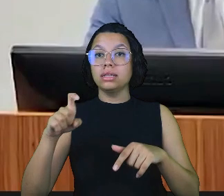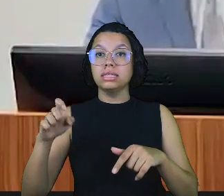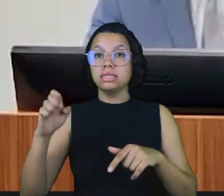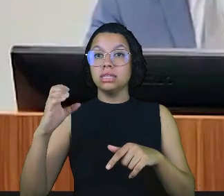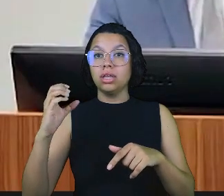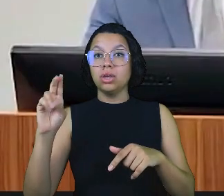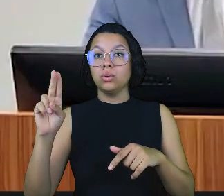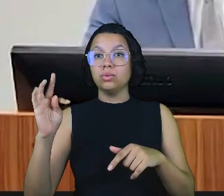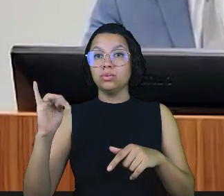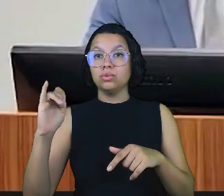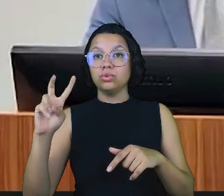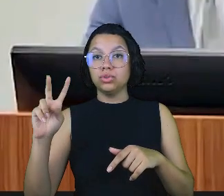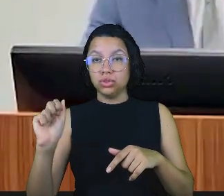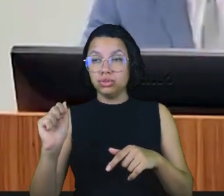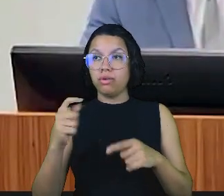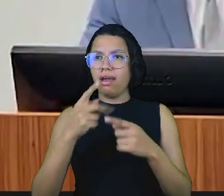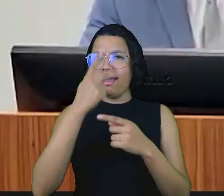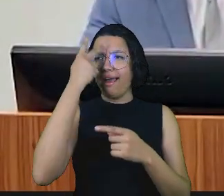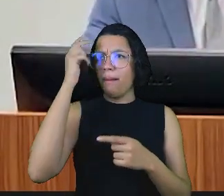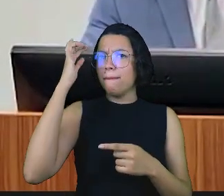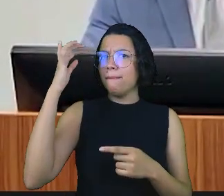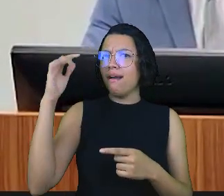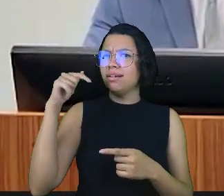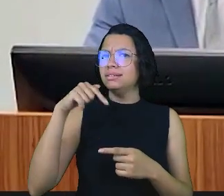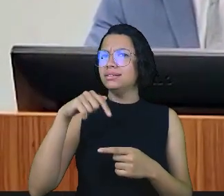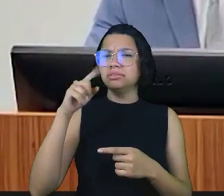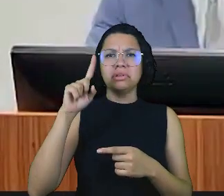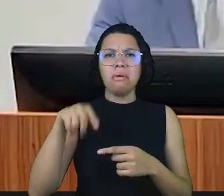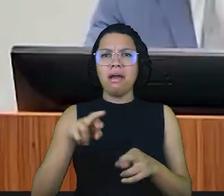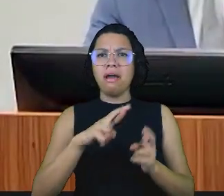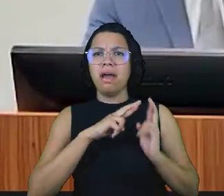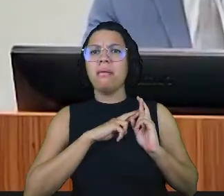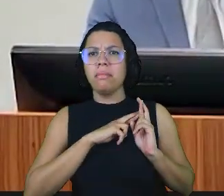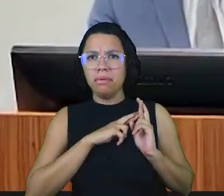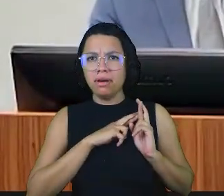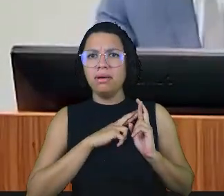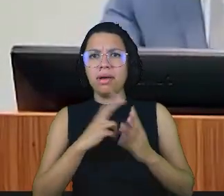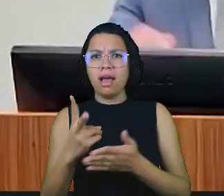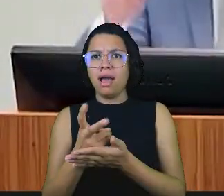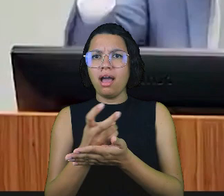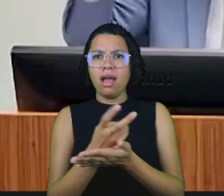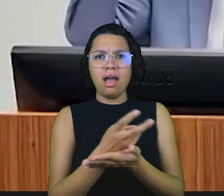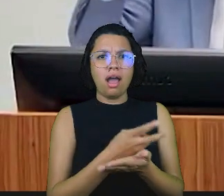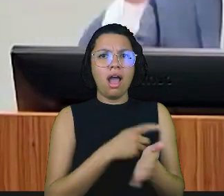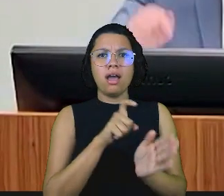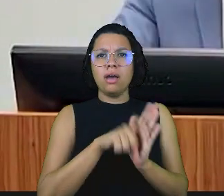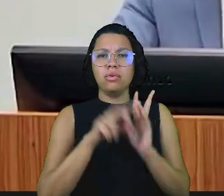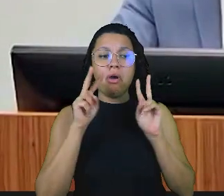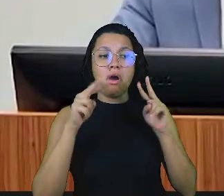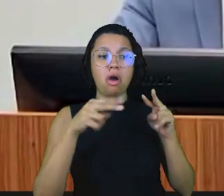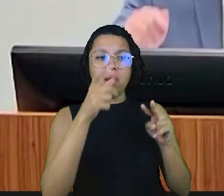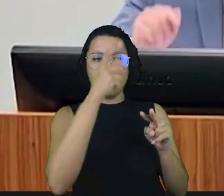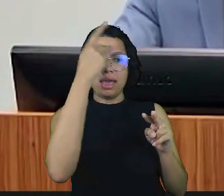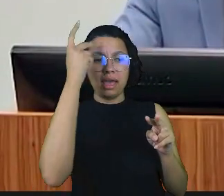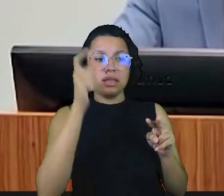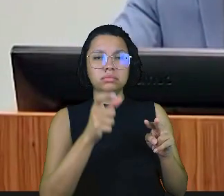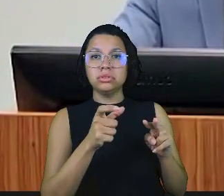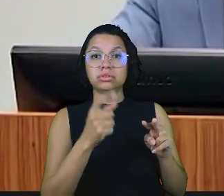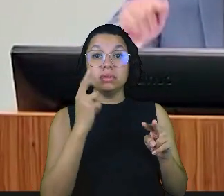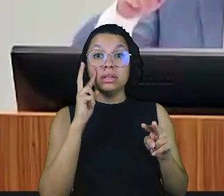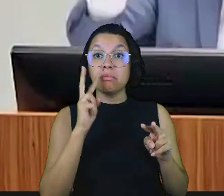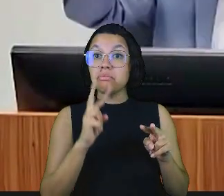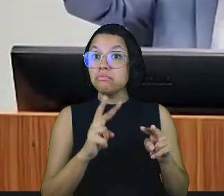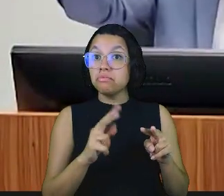quem pensa que isso não é responsabilidade tributária, olha para esse sujeito e não vê